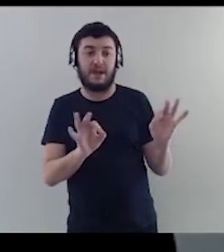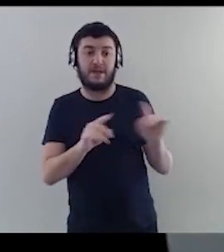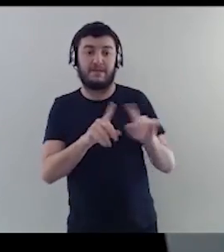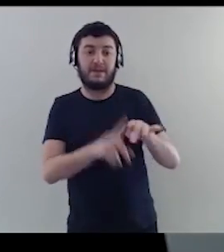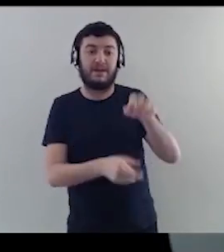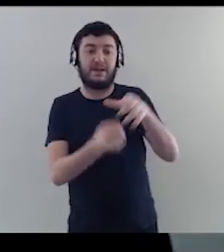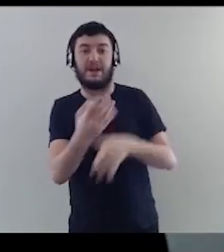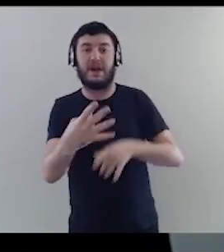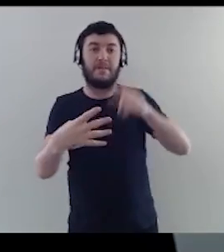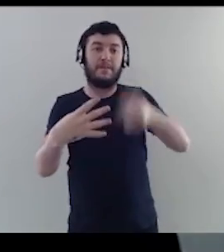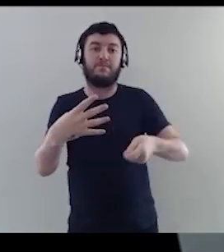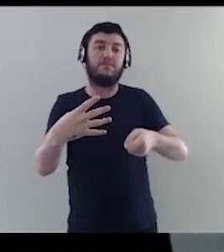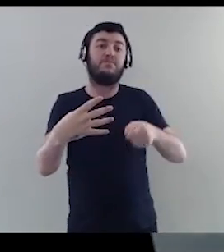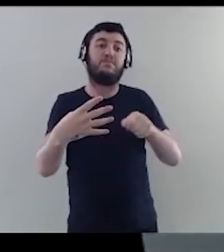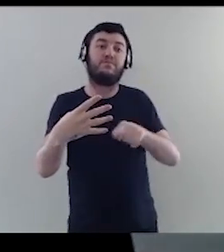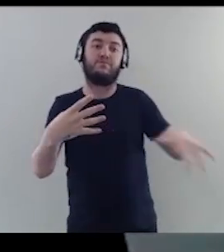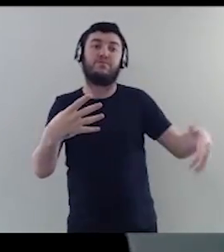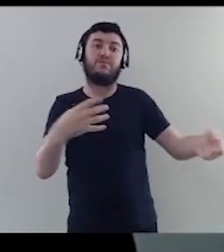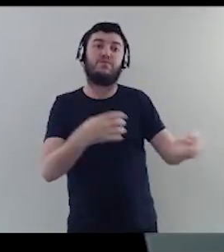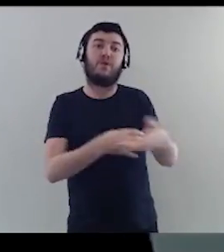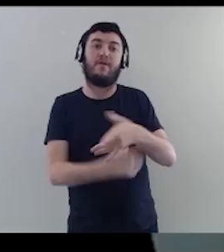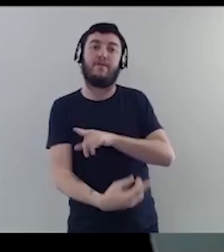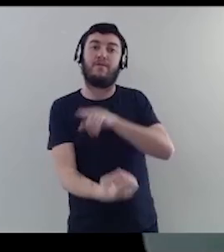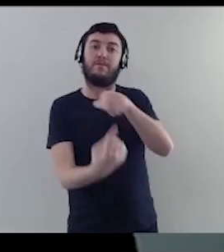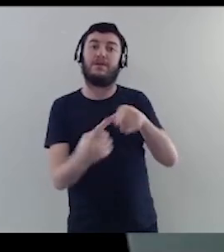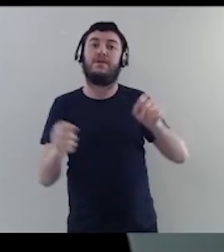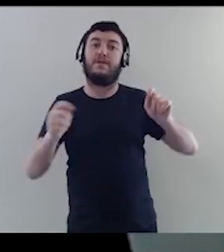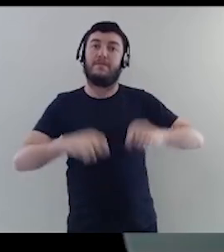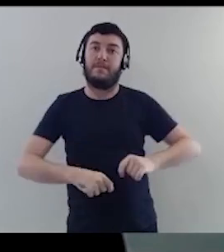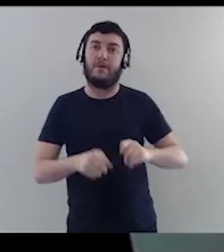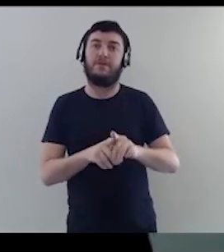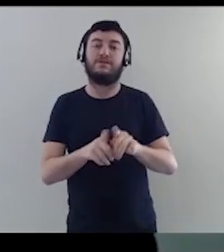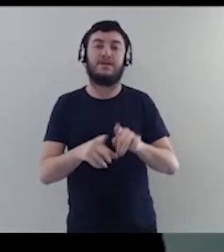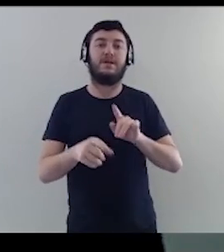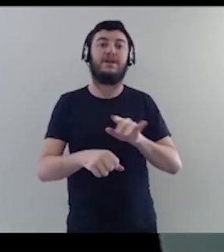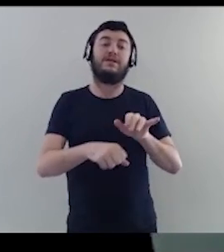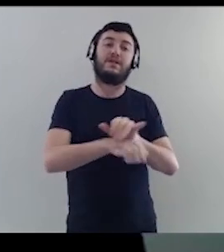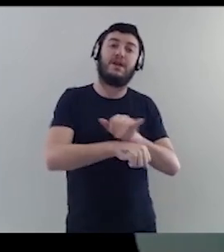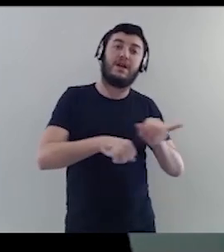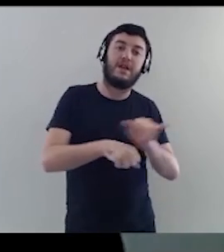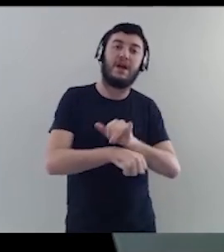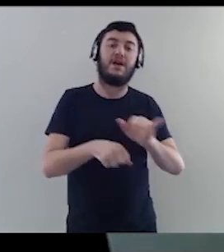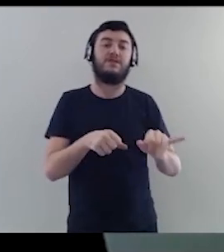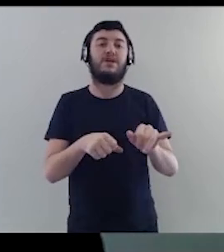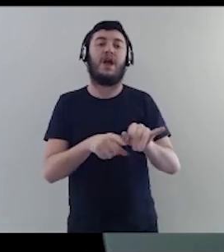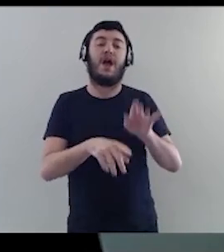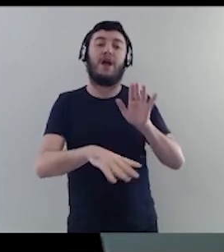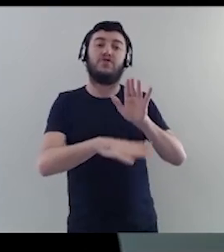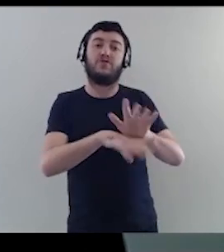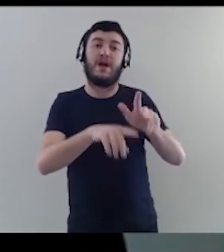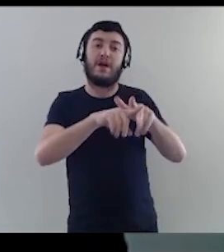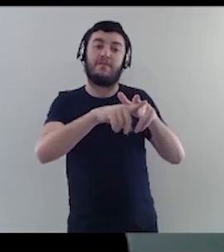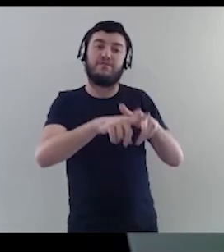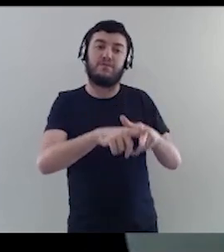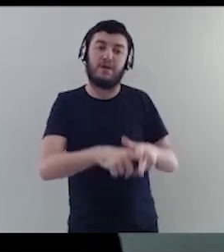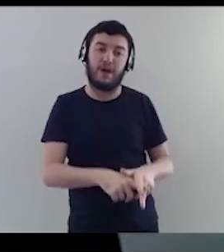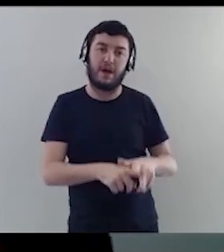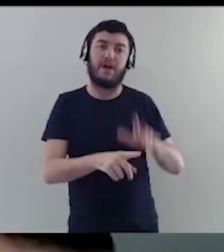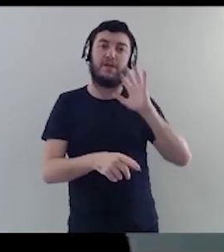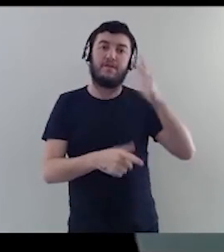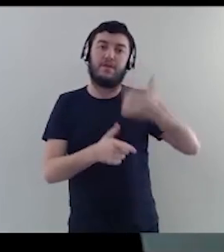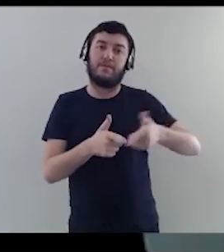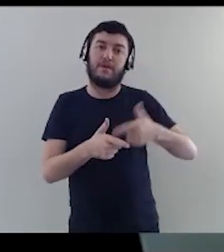orientação jurisprudencial, orientada para esta situação atual, porque, dizendo que a crise é diferente. Isso coloca